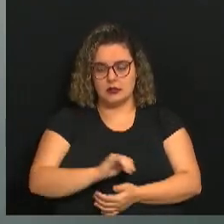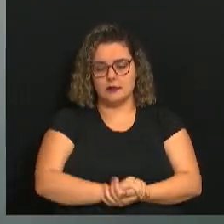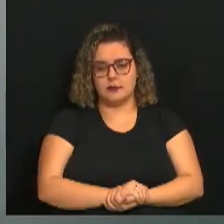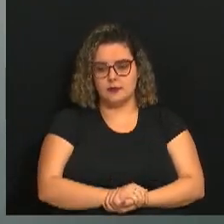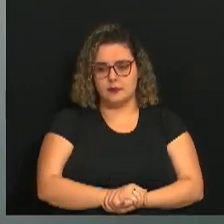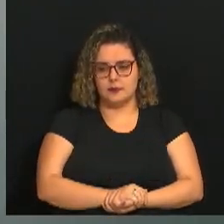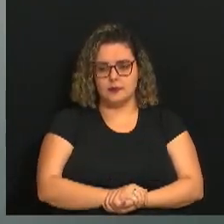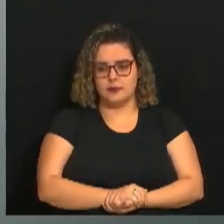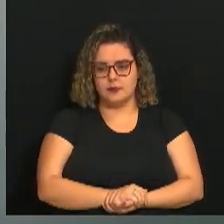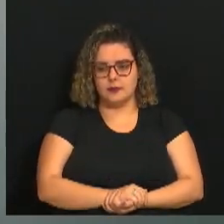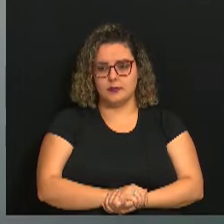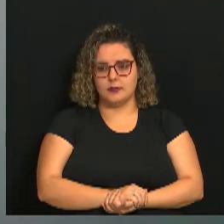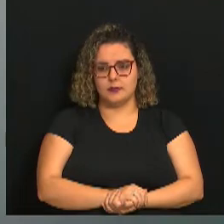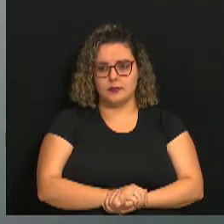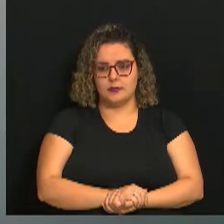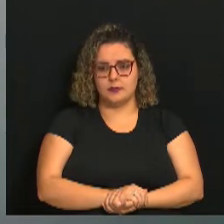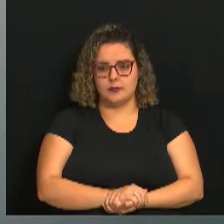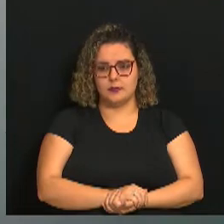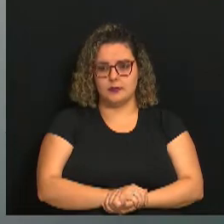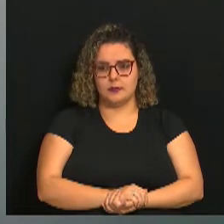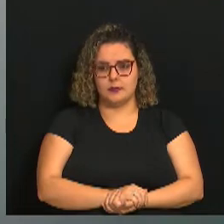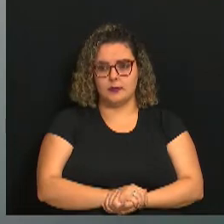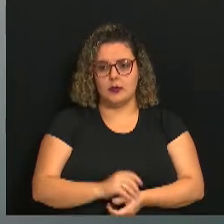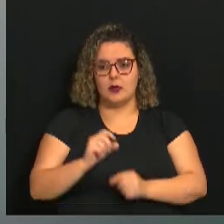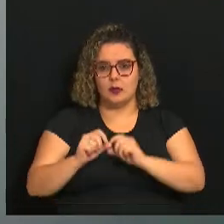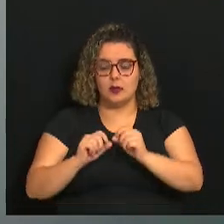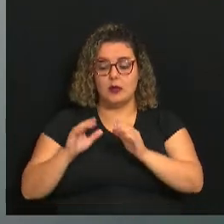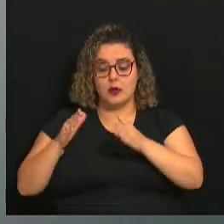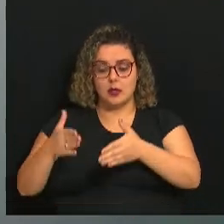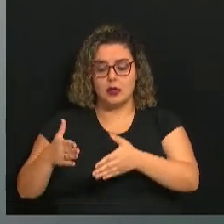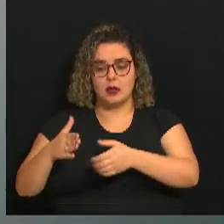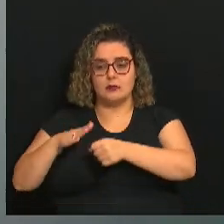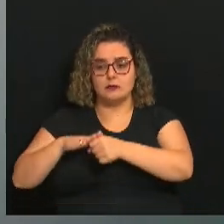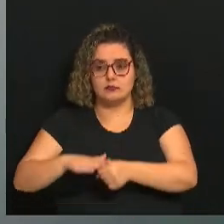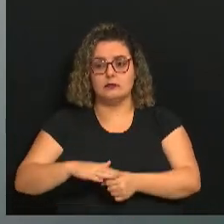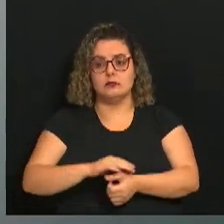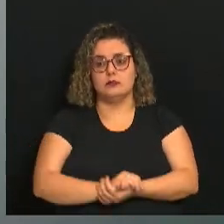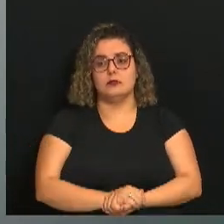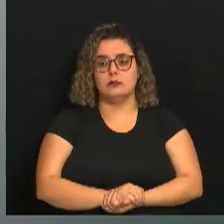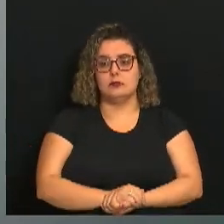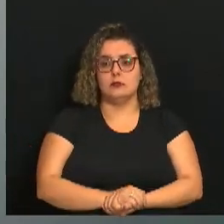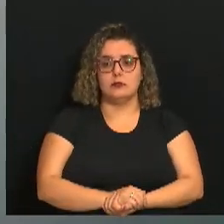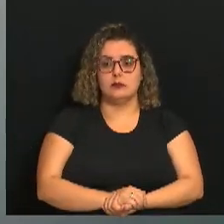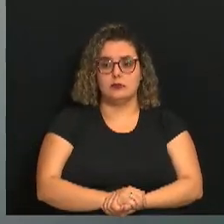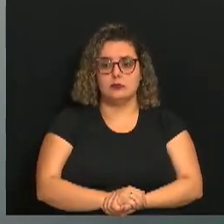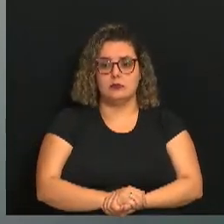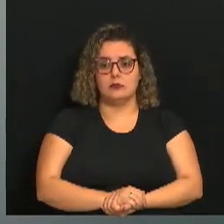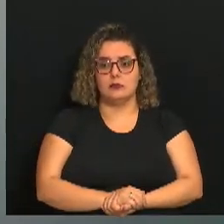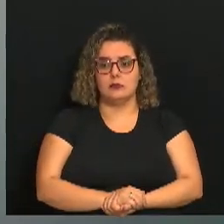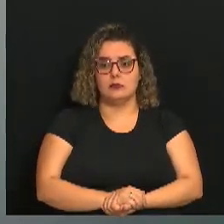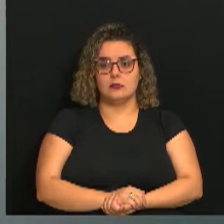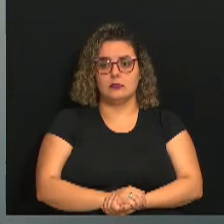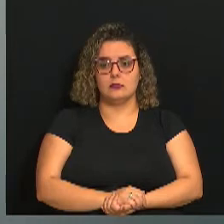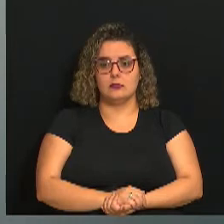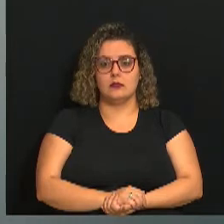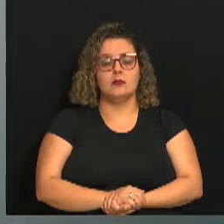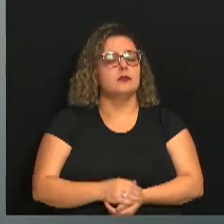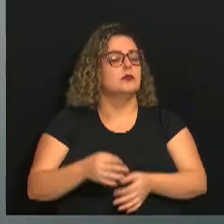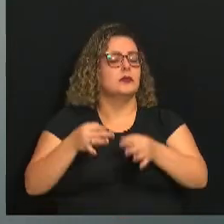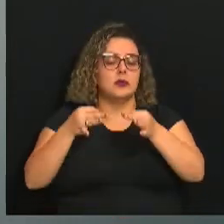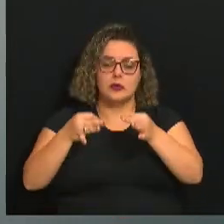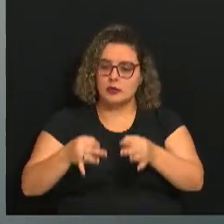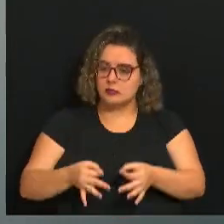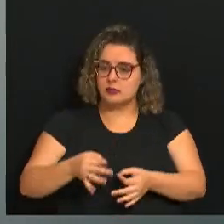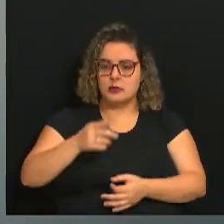vou primeiro pela questão da punição. Volto a afirmar, vereador, e você está certíssimo na sua